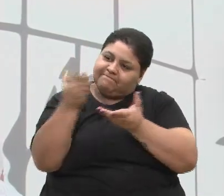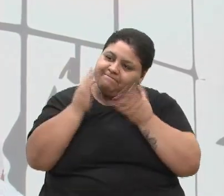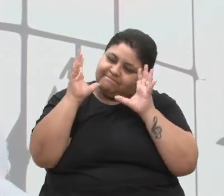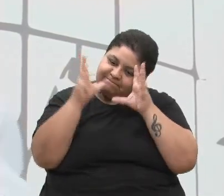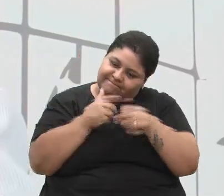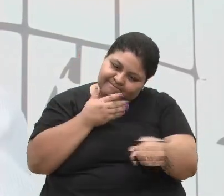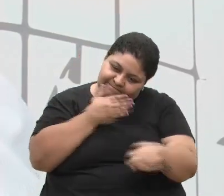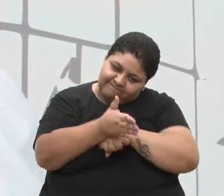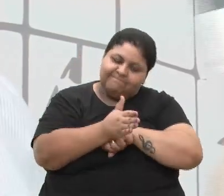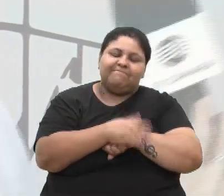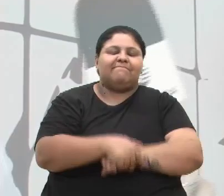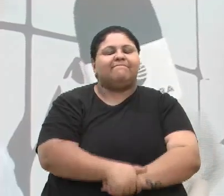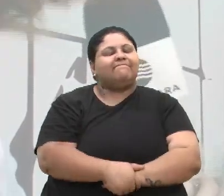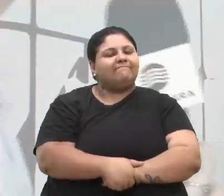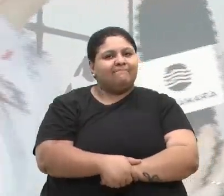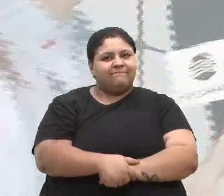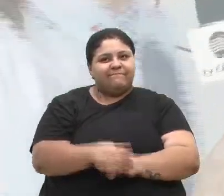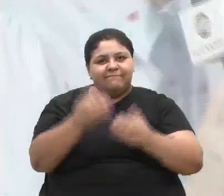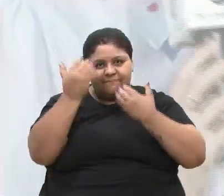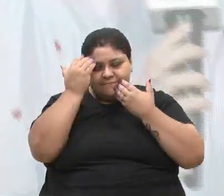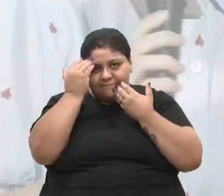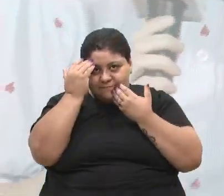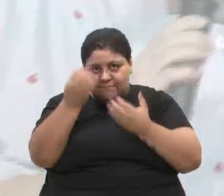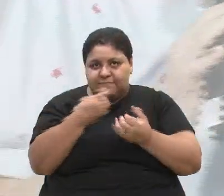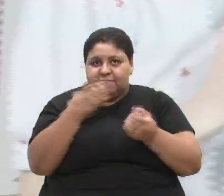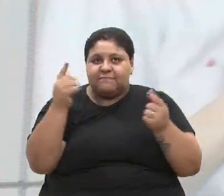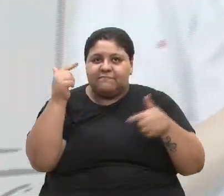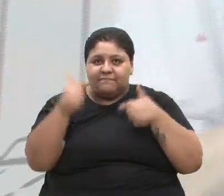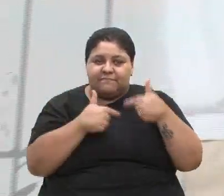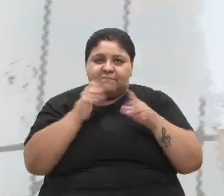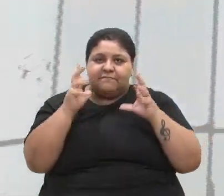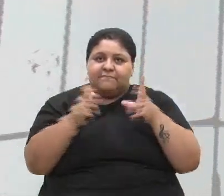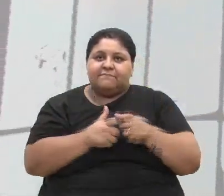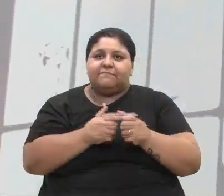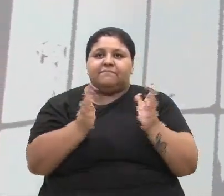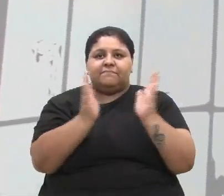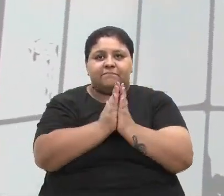participarem. Muito obrigada, um bom trabalho, vereadora. Por favor, agora o vereador